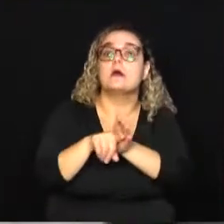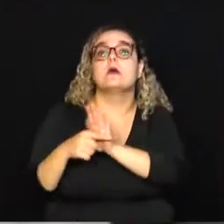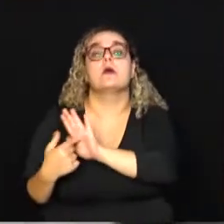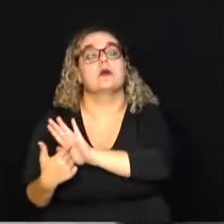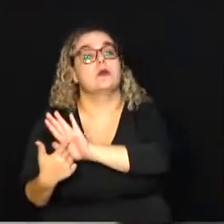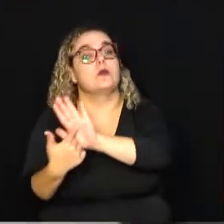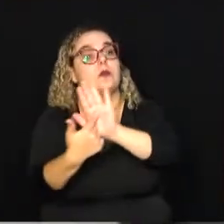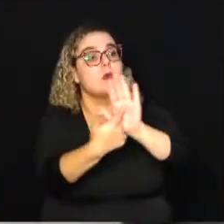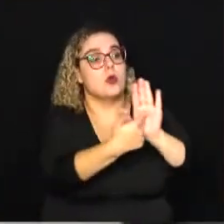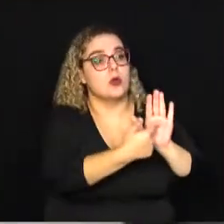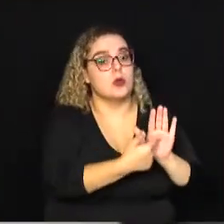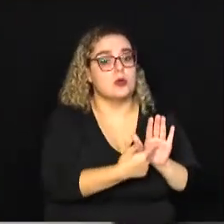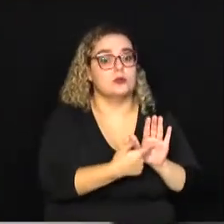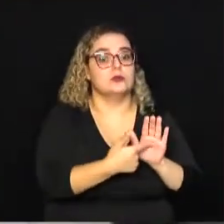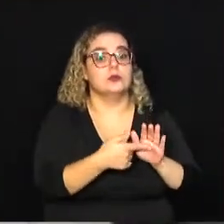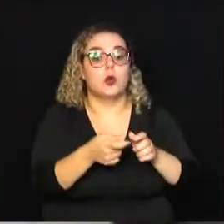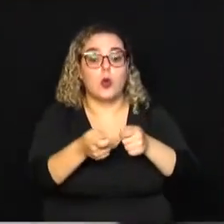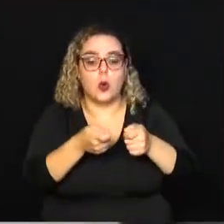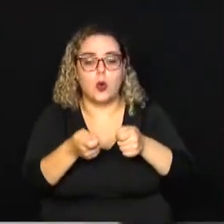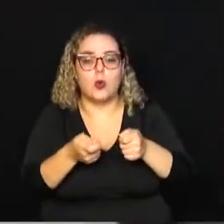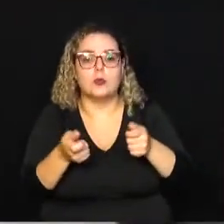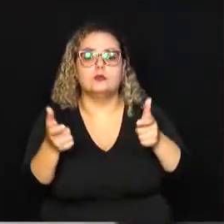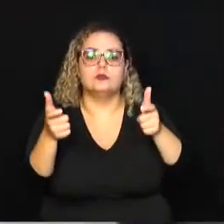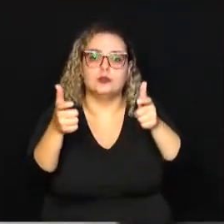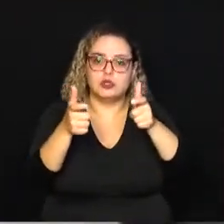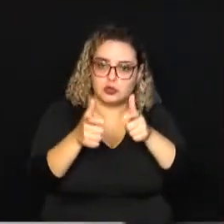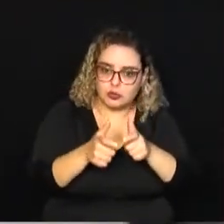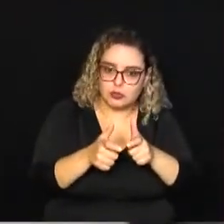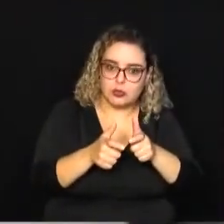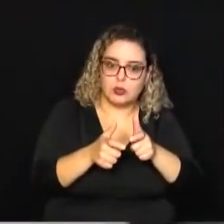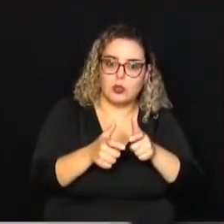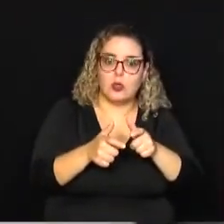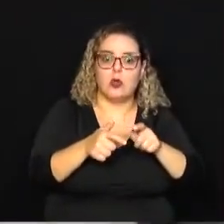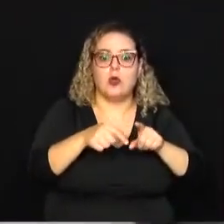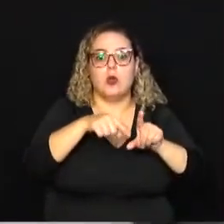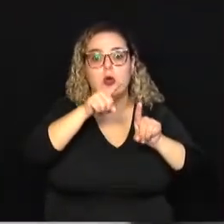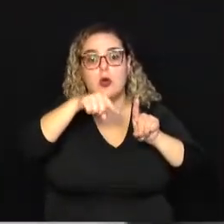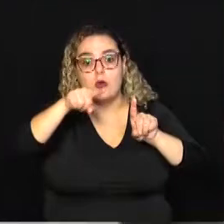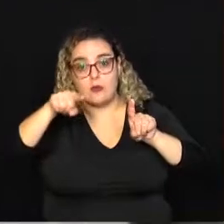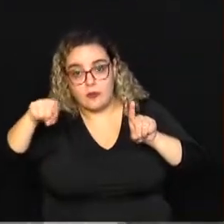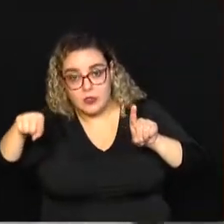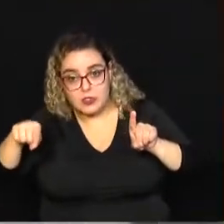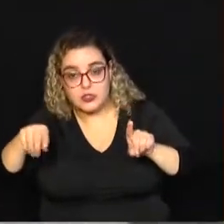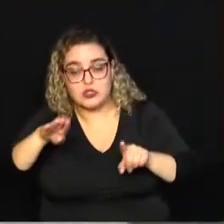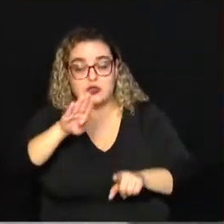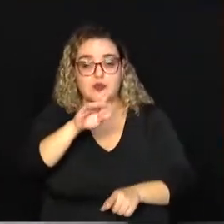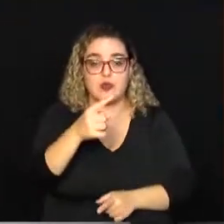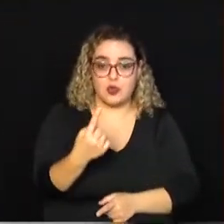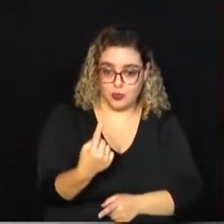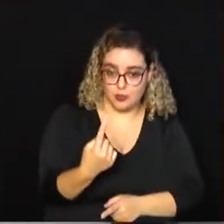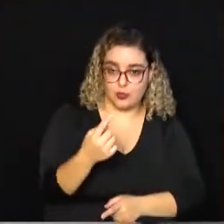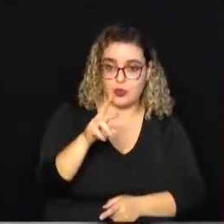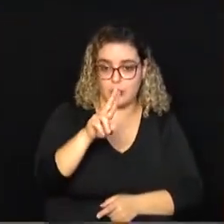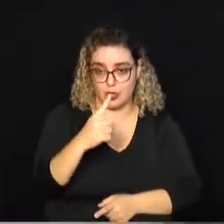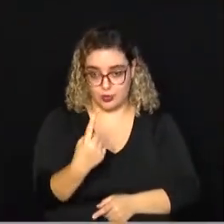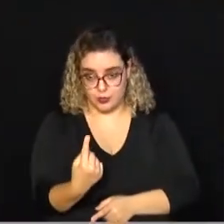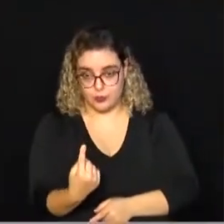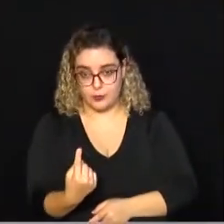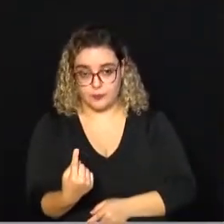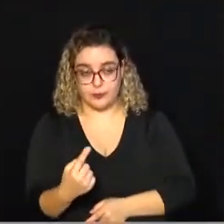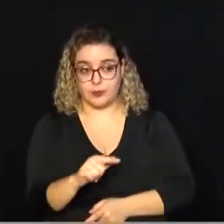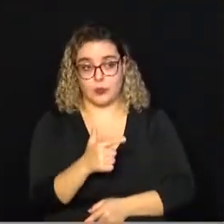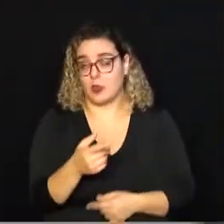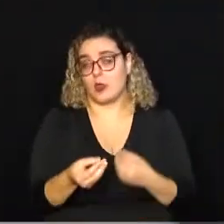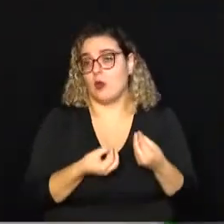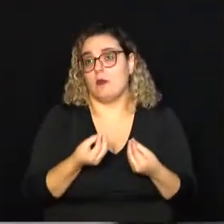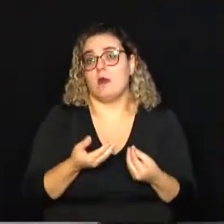de neutralização reduzida dos anticorpos contra essa variante P1, por causa dessa mutação. Então não cabe a gente alegar uma surpresa